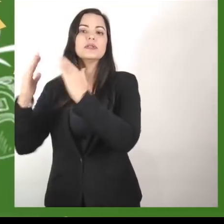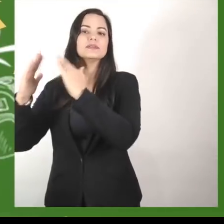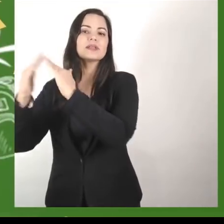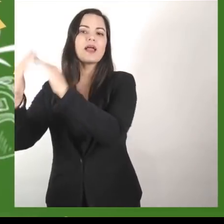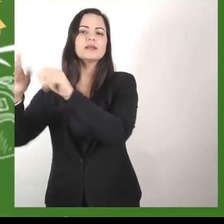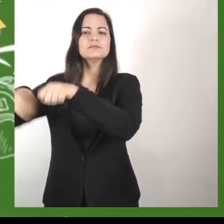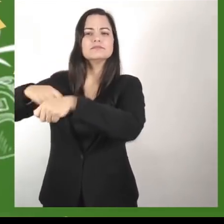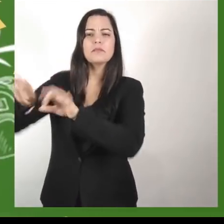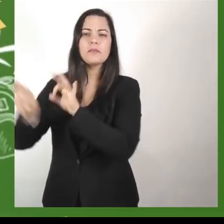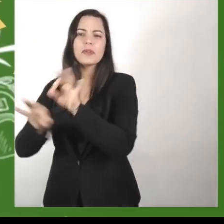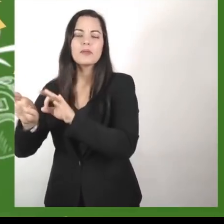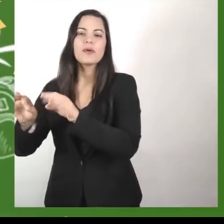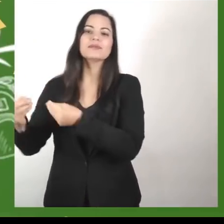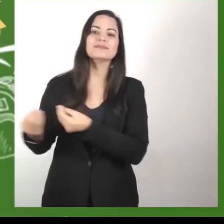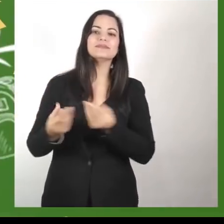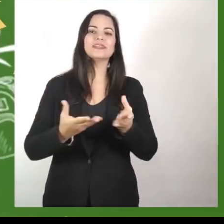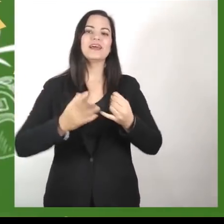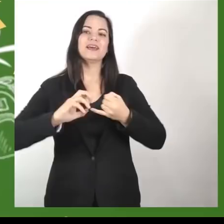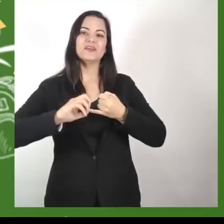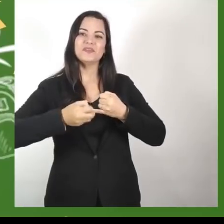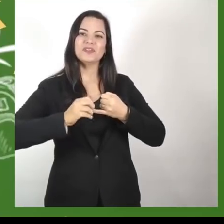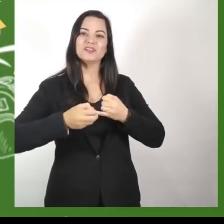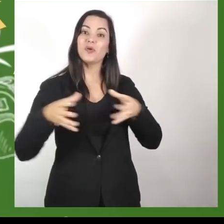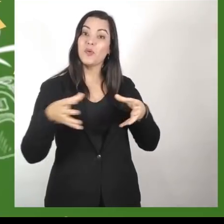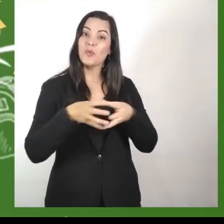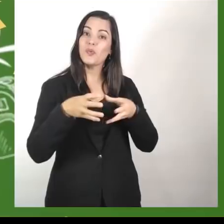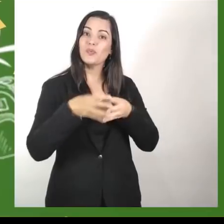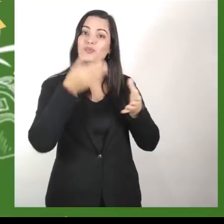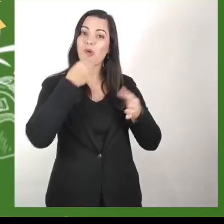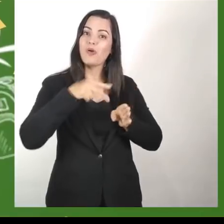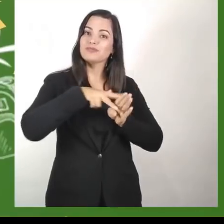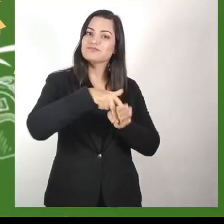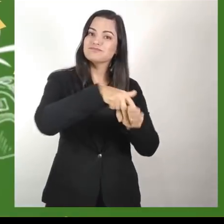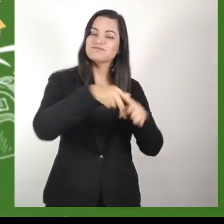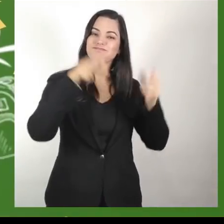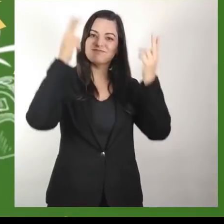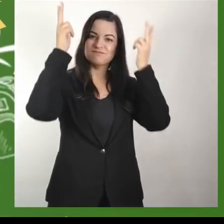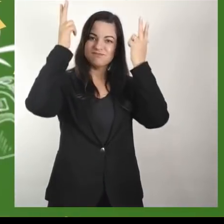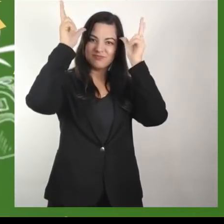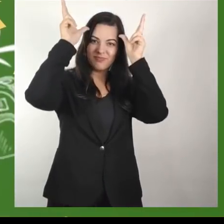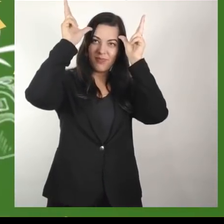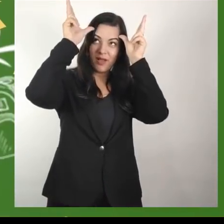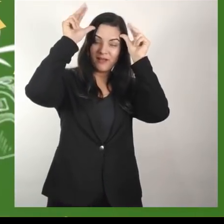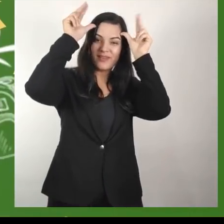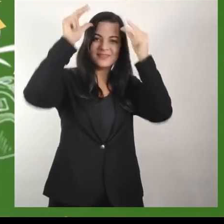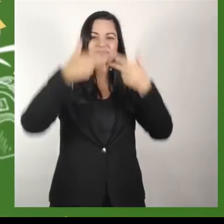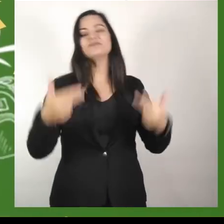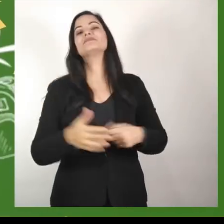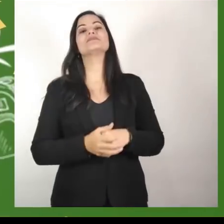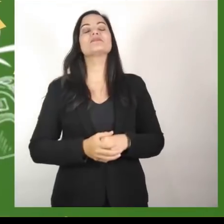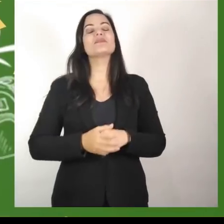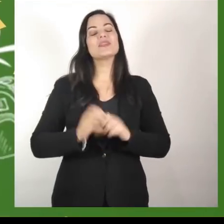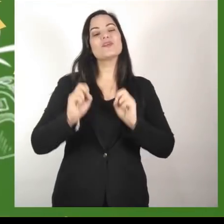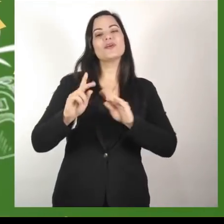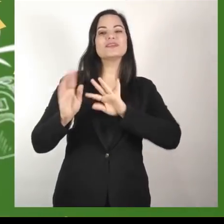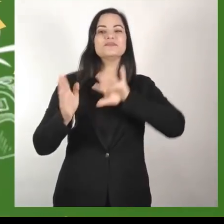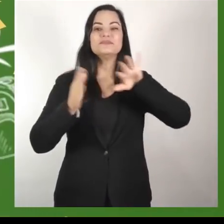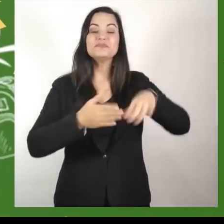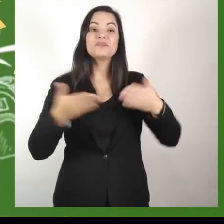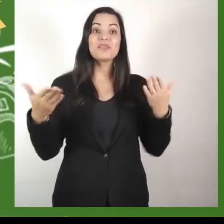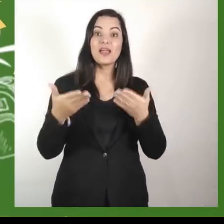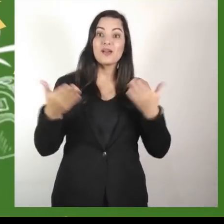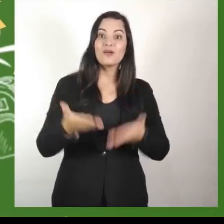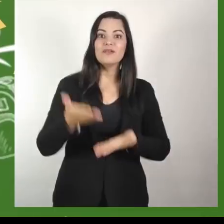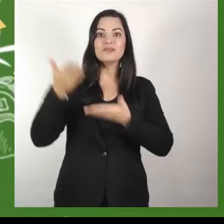esse nome. Vamos ver o que mais que nós temos? Ah, nós temos aspectos do meio físico que marcam